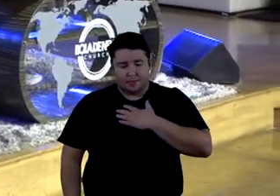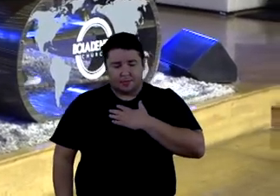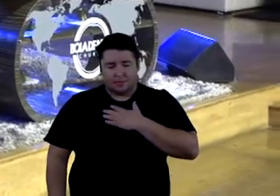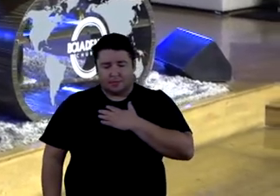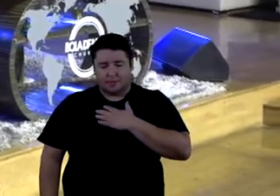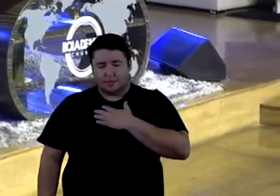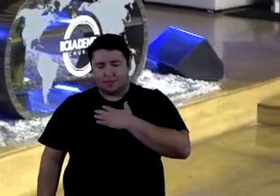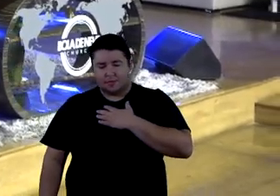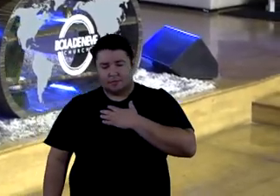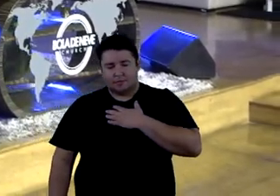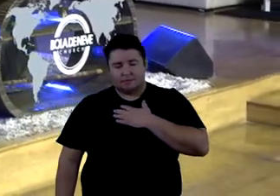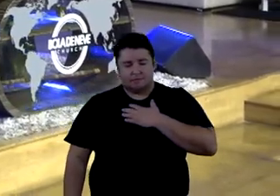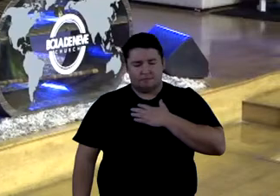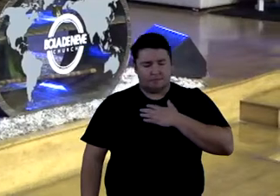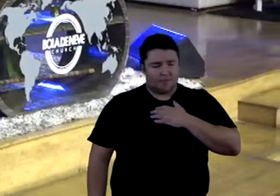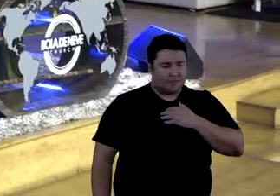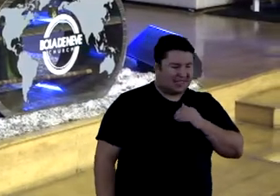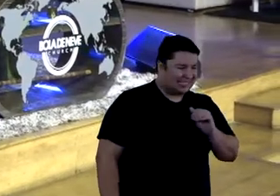Nada